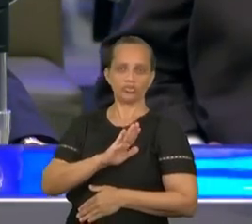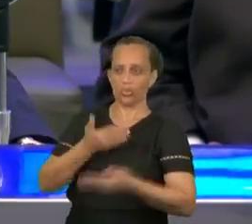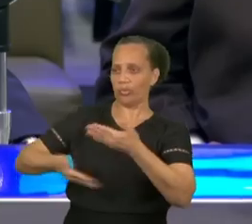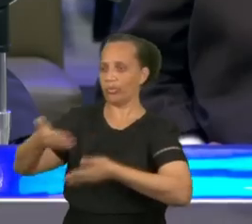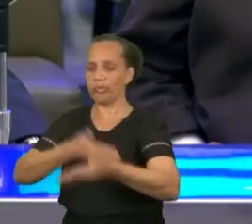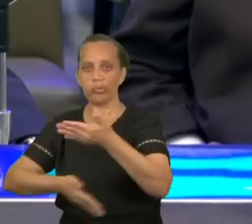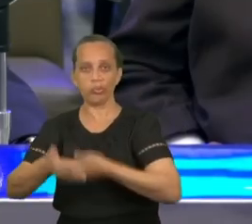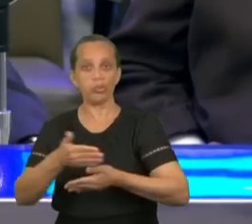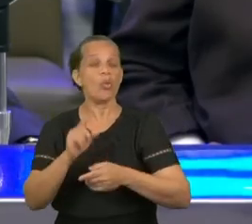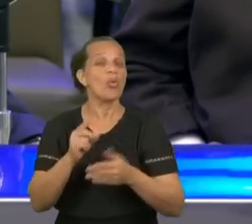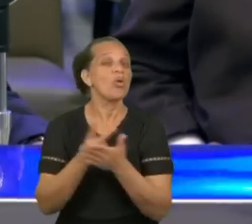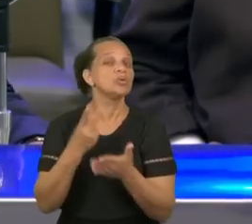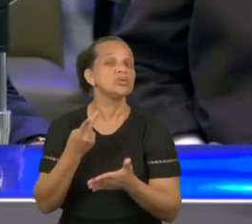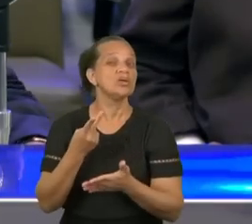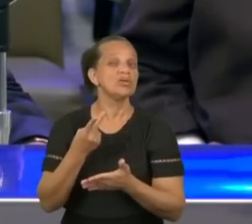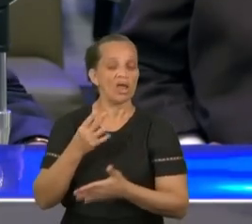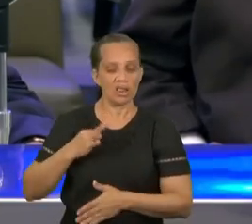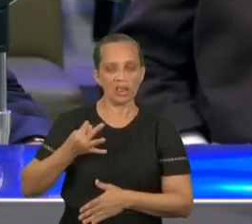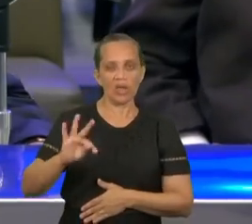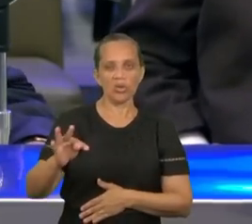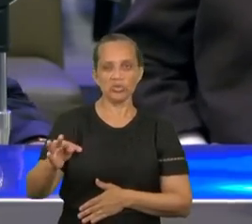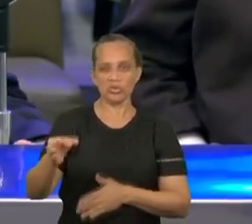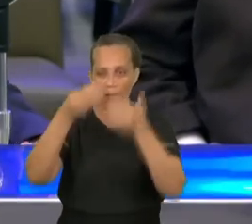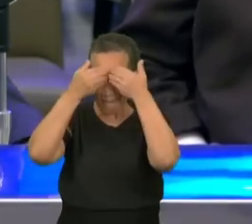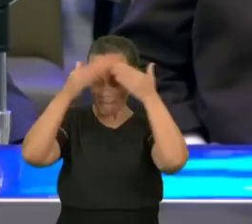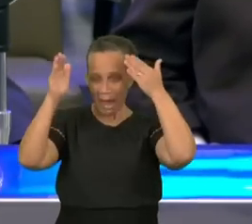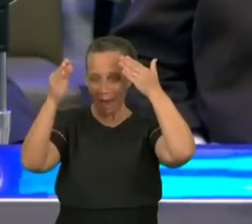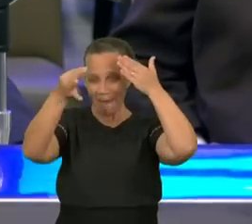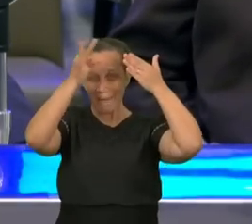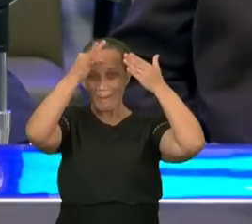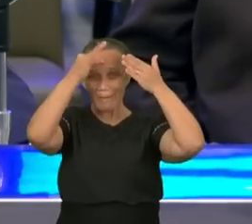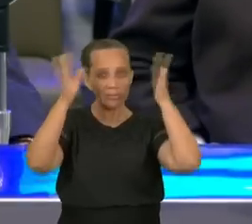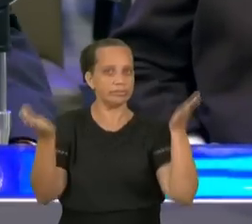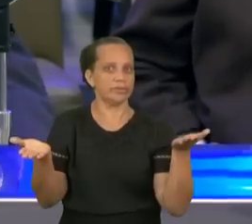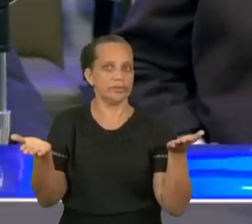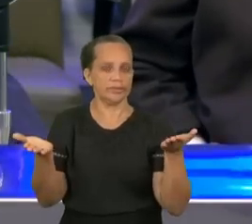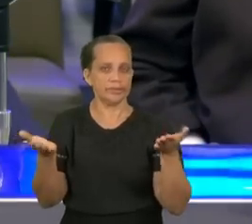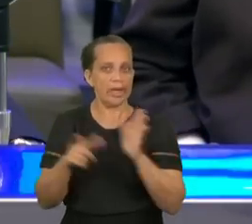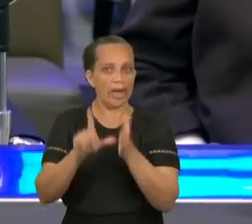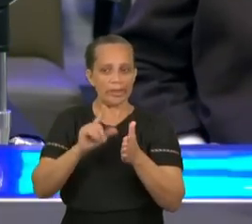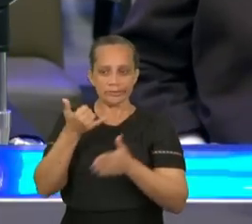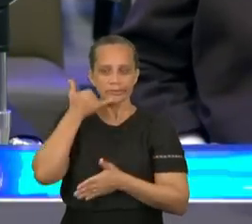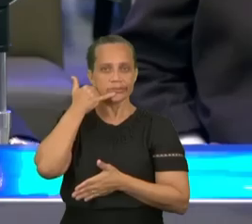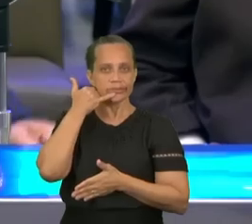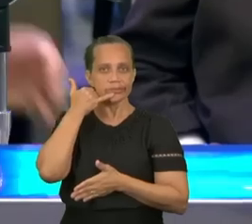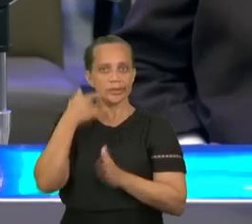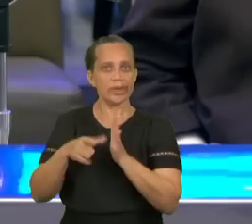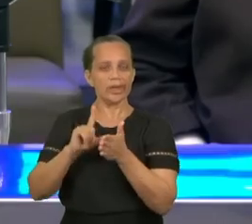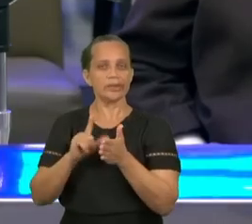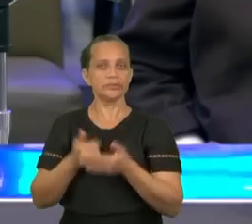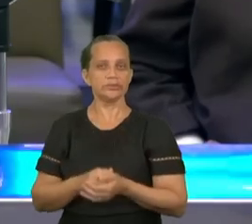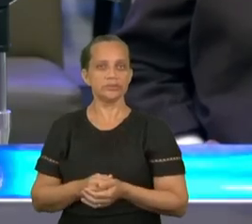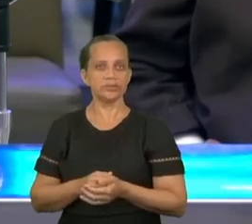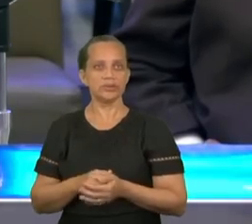e o que foi isso tecnologia na cabeça dele antes do tempo celular antes do tempo e quando não